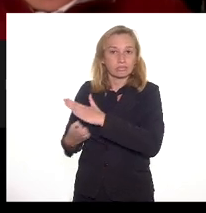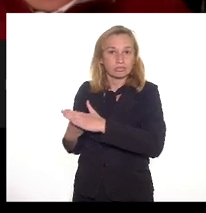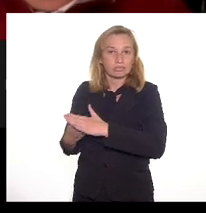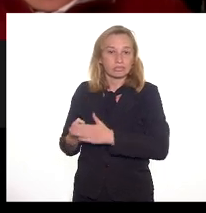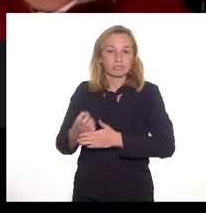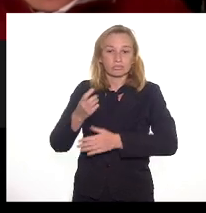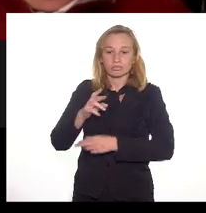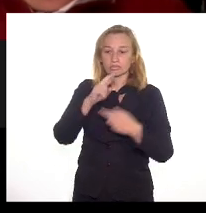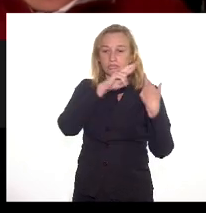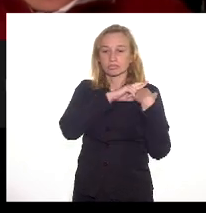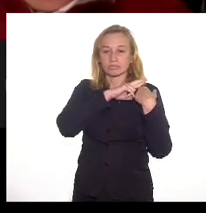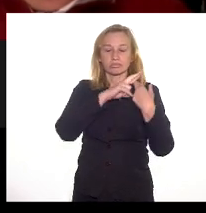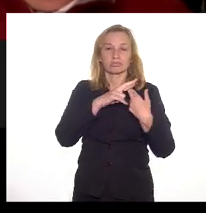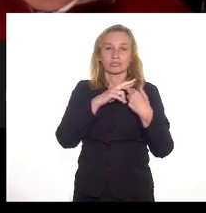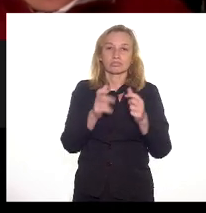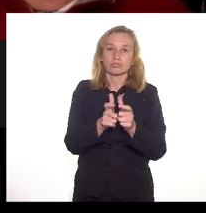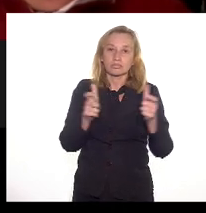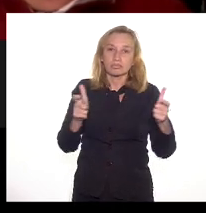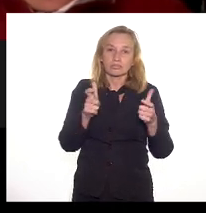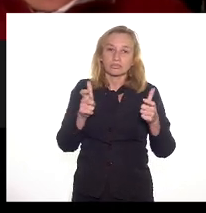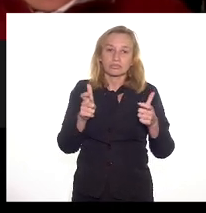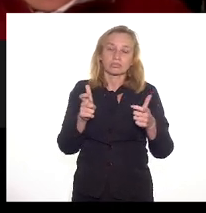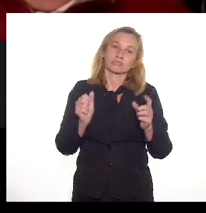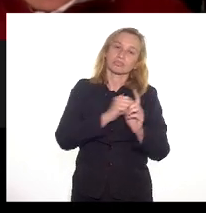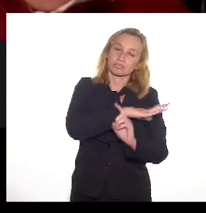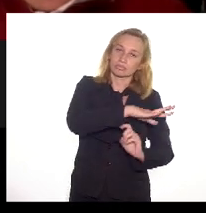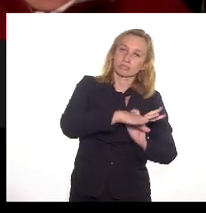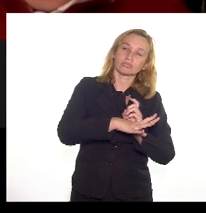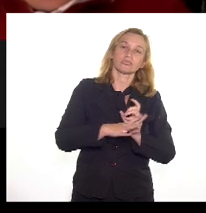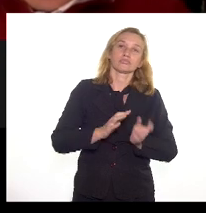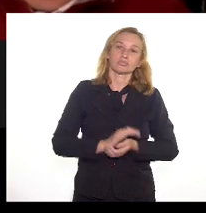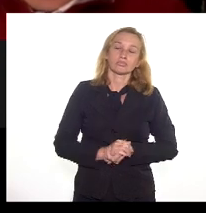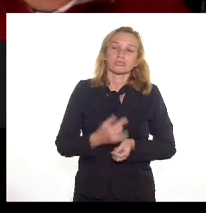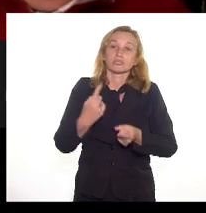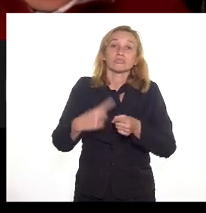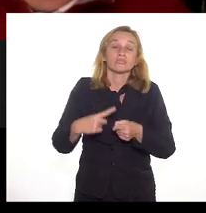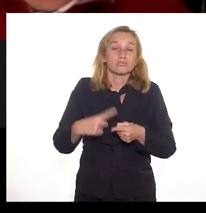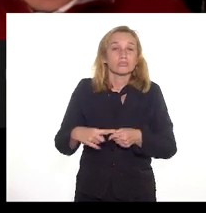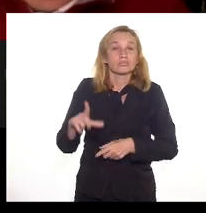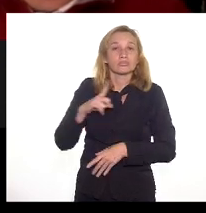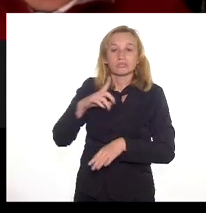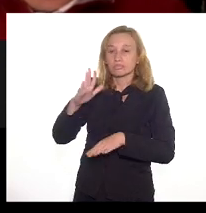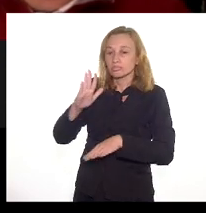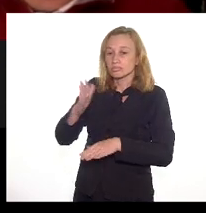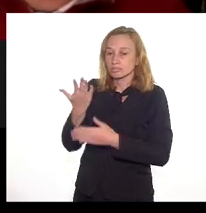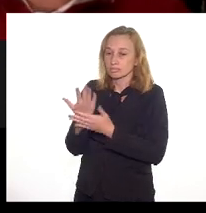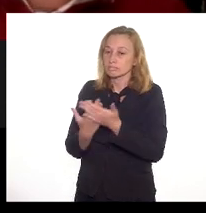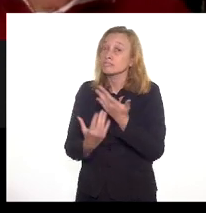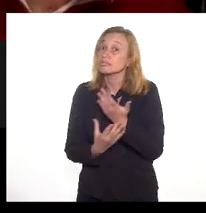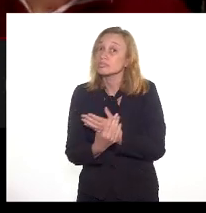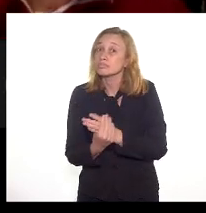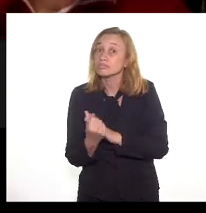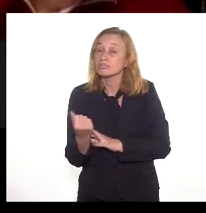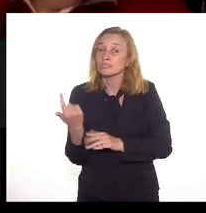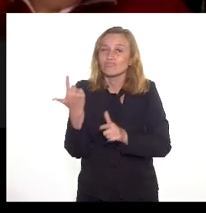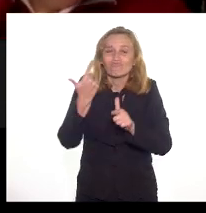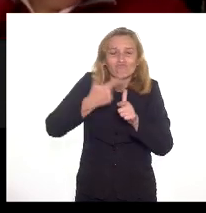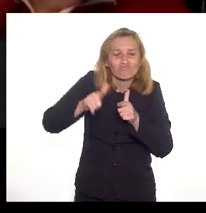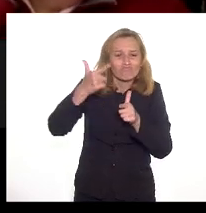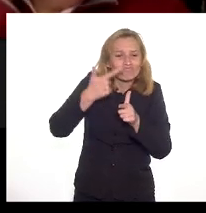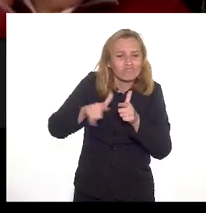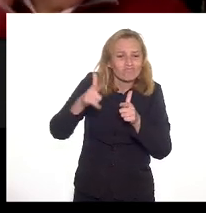uma responsabilidade social enorme, porque ela tem nas mãos um problema